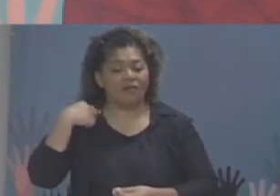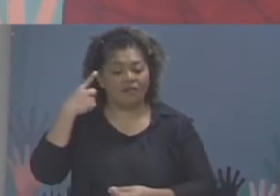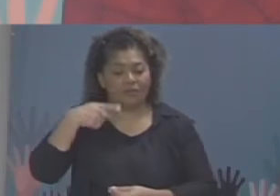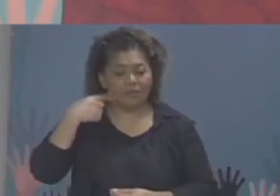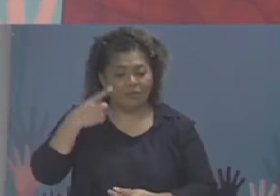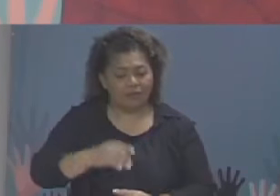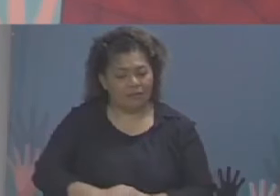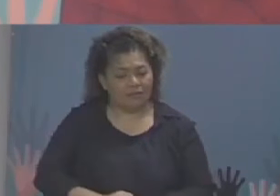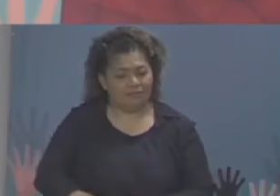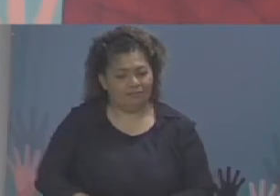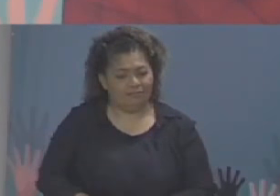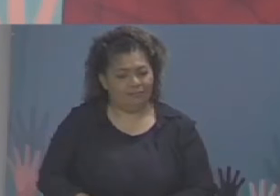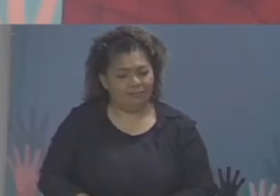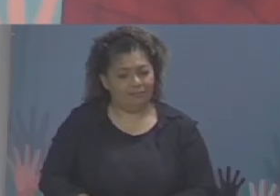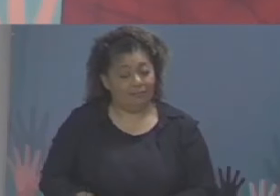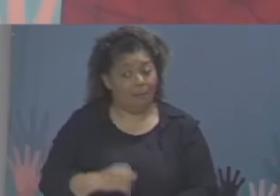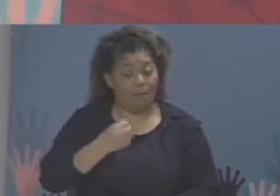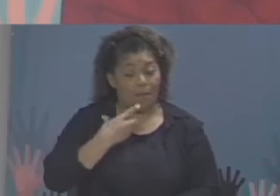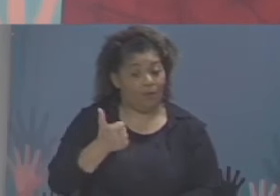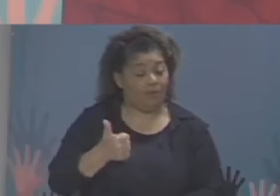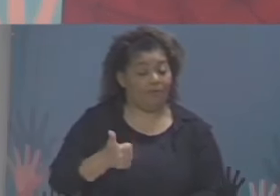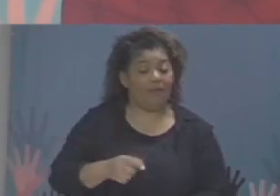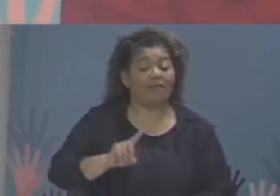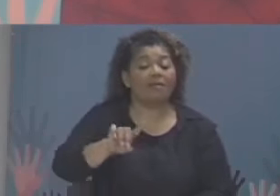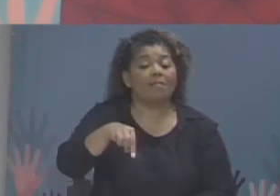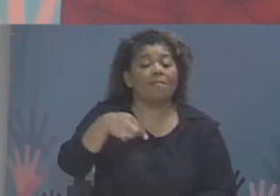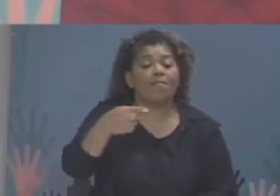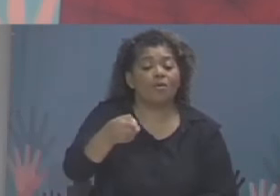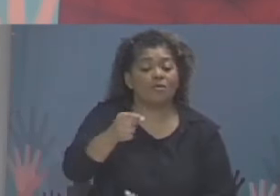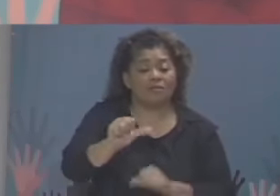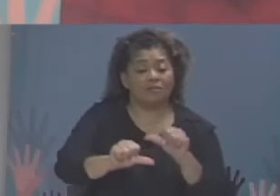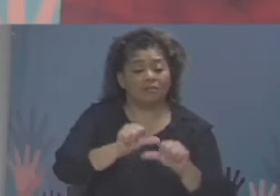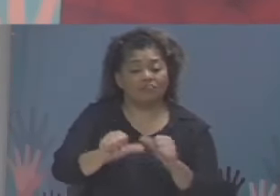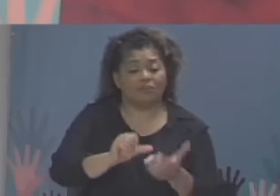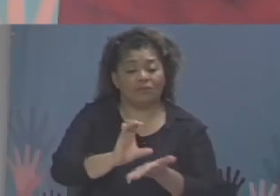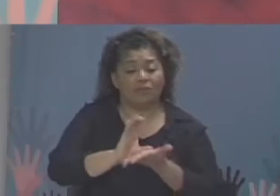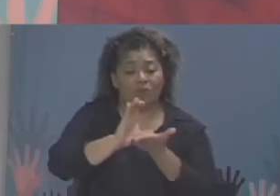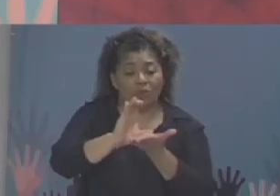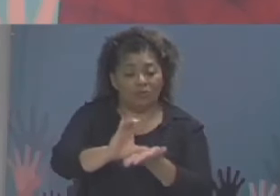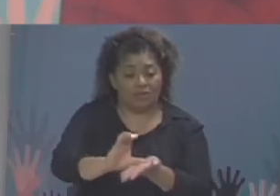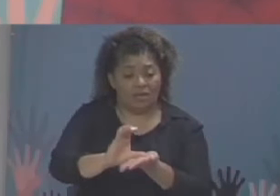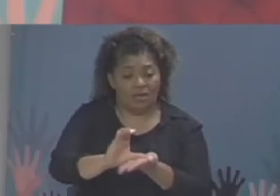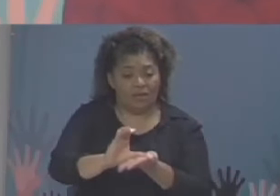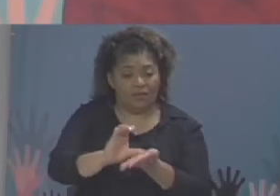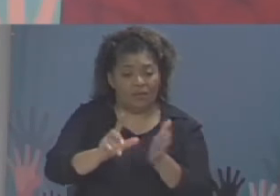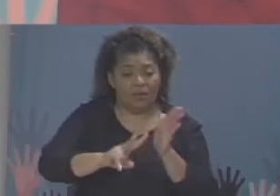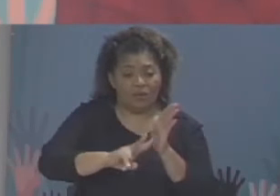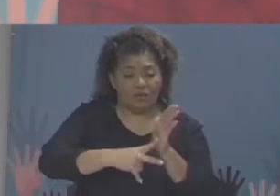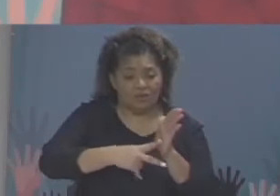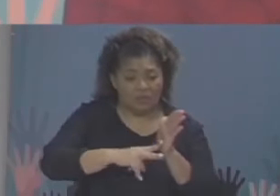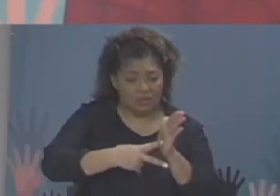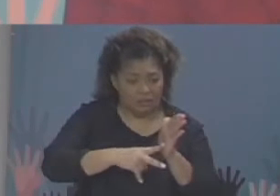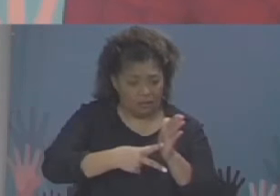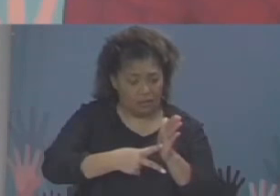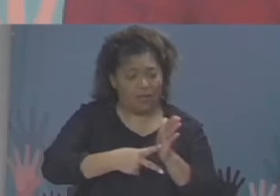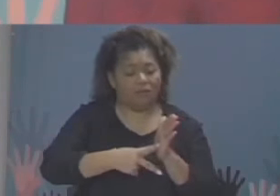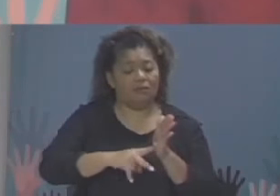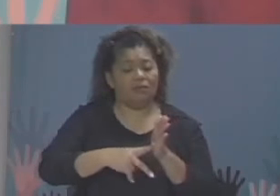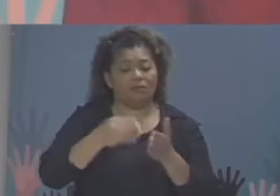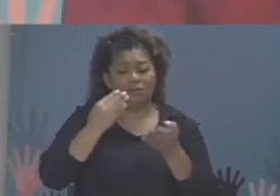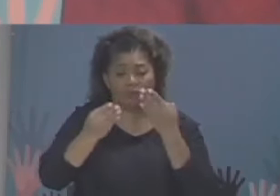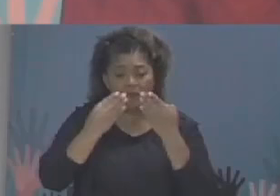que mudou o Conselho, em 2014, o Sindicato dos Psicólogos de São Paulo não teve mais condições de diálogo com